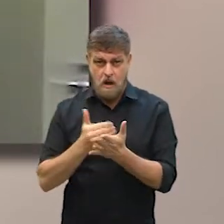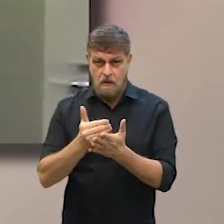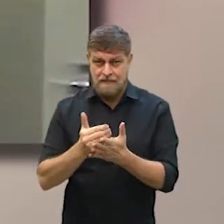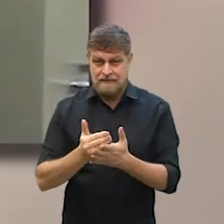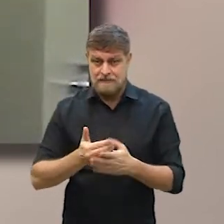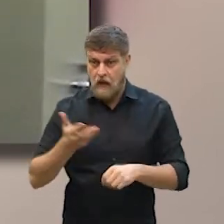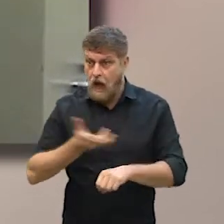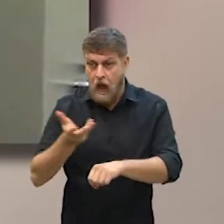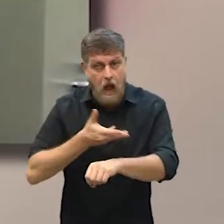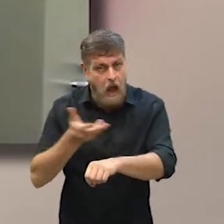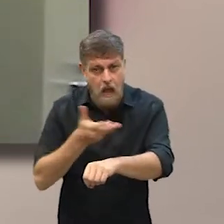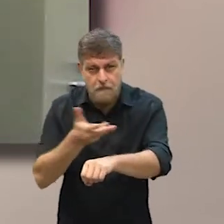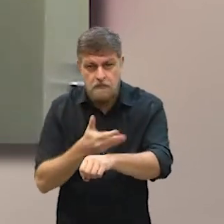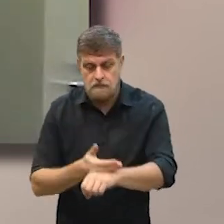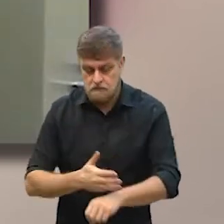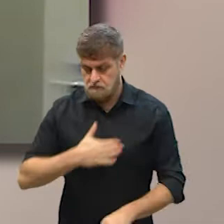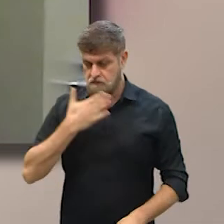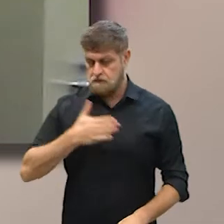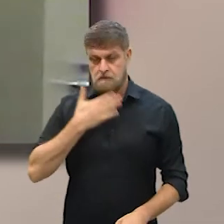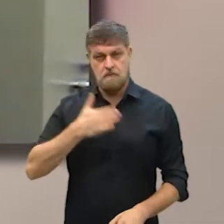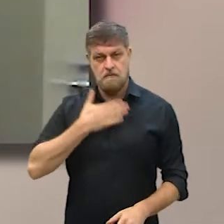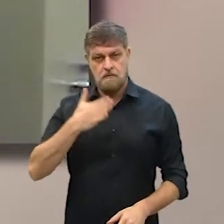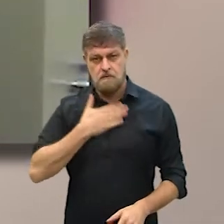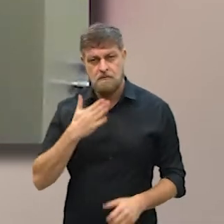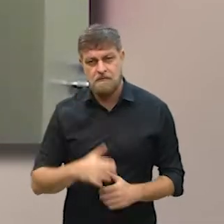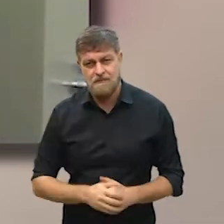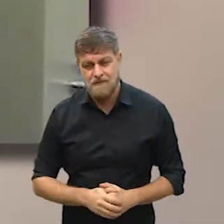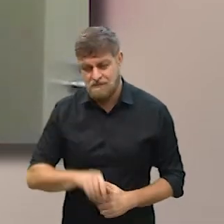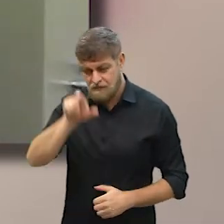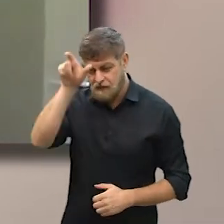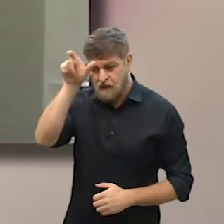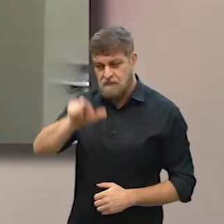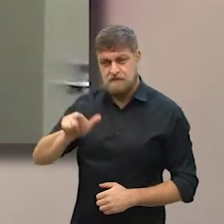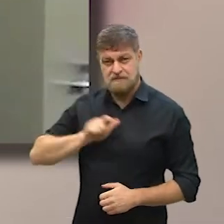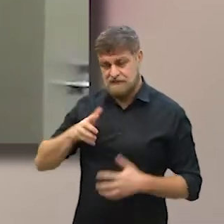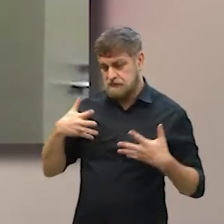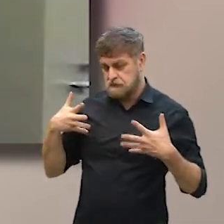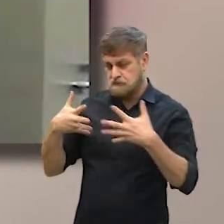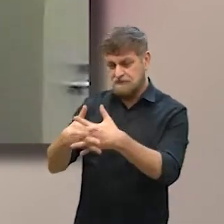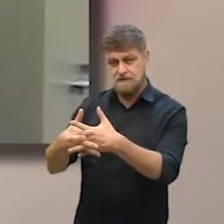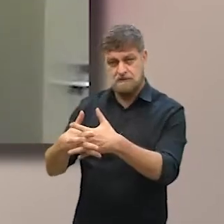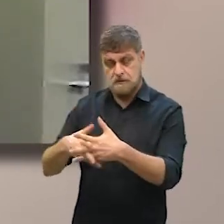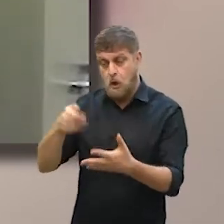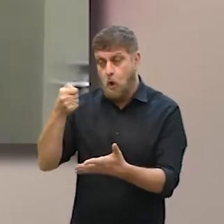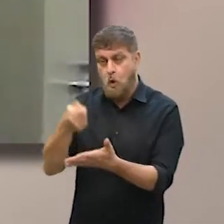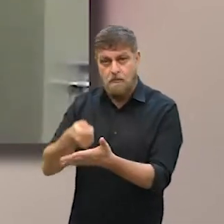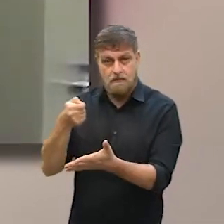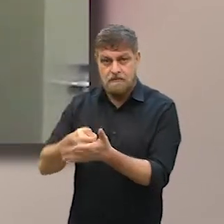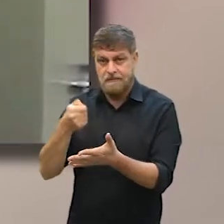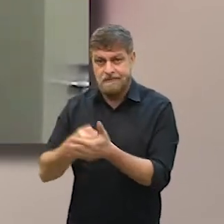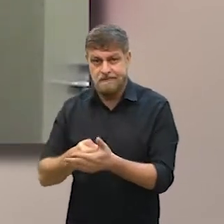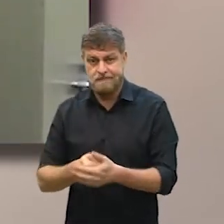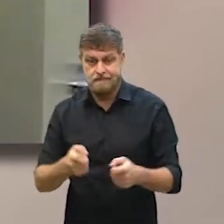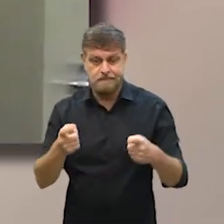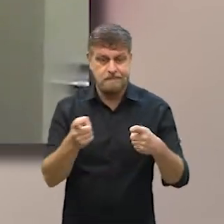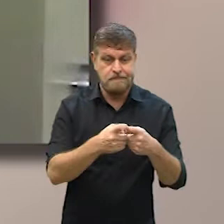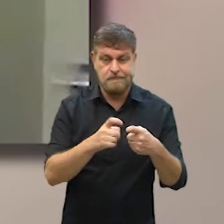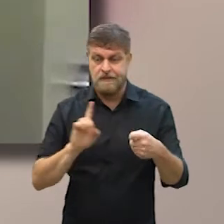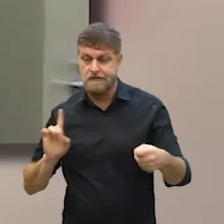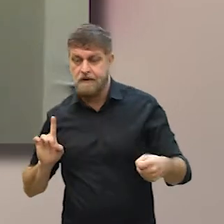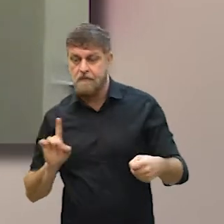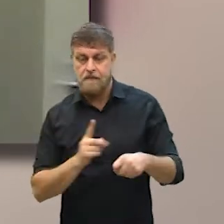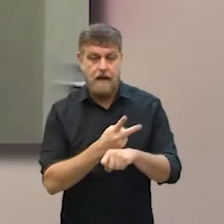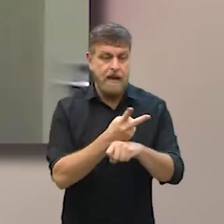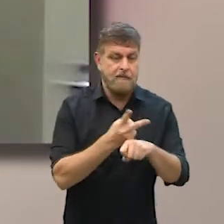início pode ser bastante a Blue e paciente lsa desenvolve uma complicação que obriga ele é praticamente buscar auxílio